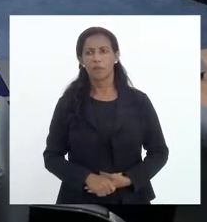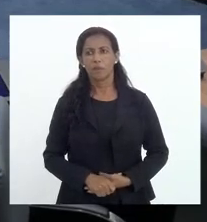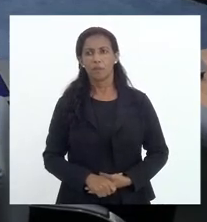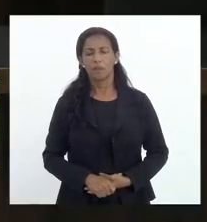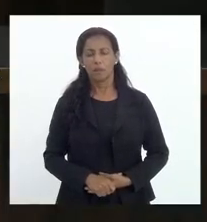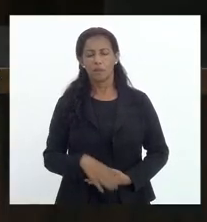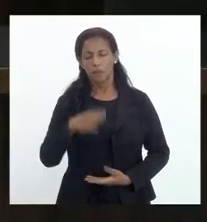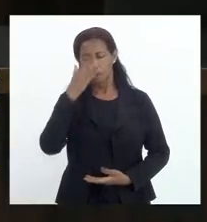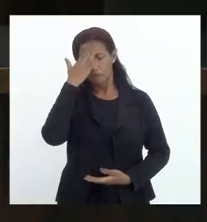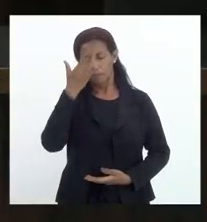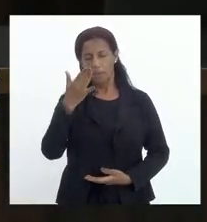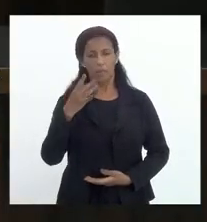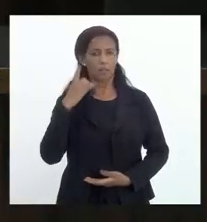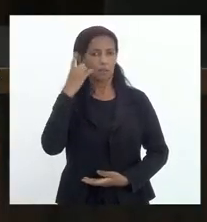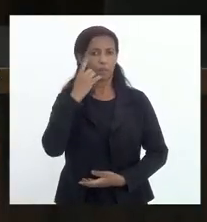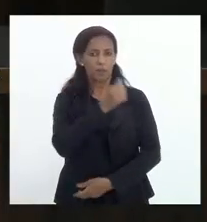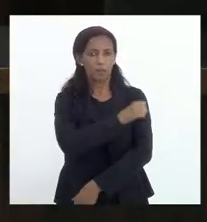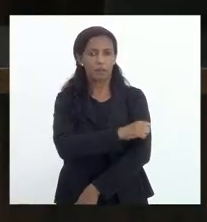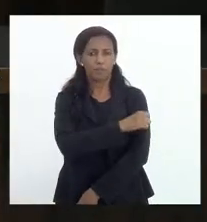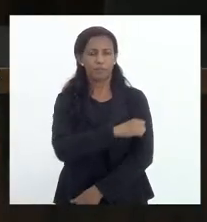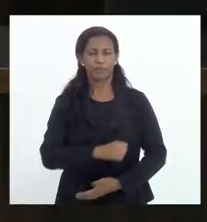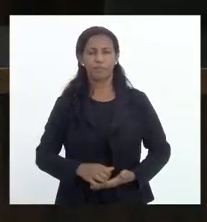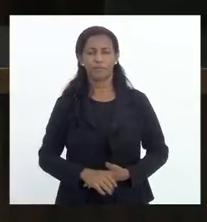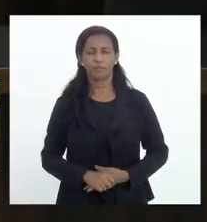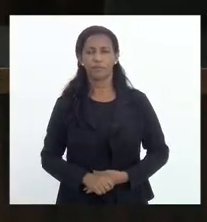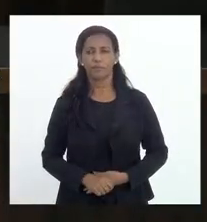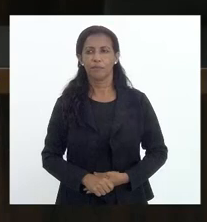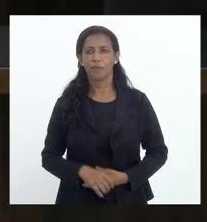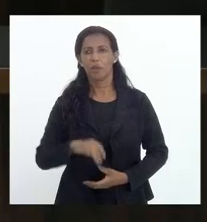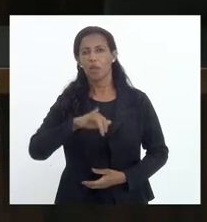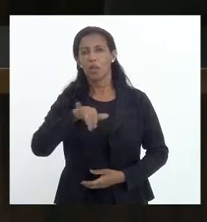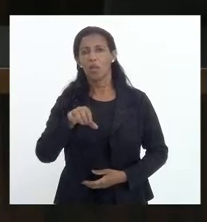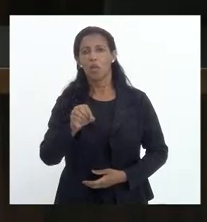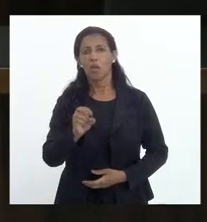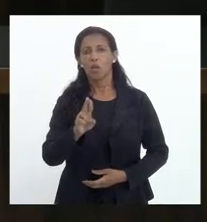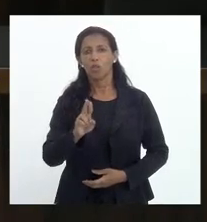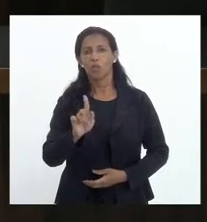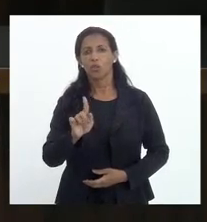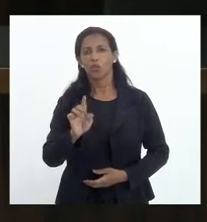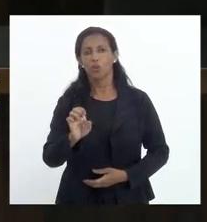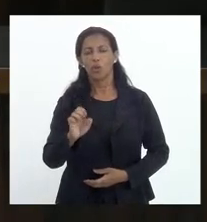Obrigado, deputada enfermeira Rejane. Jorge Paulo,